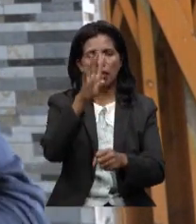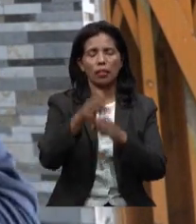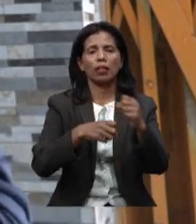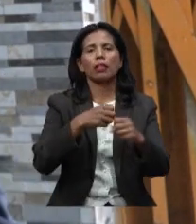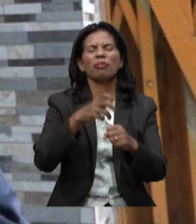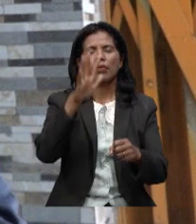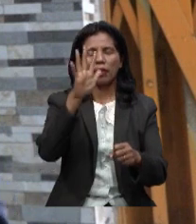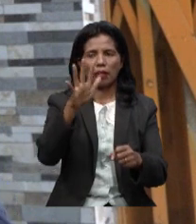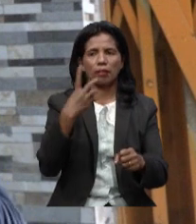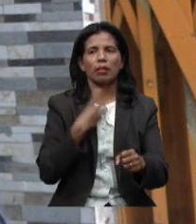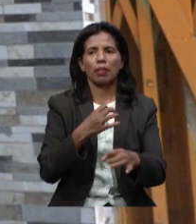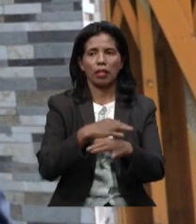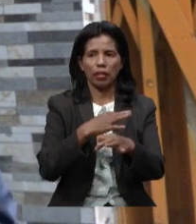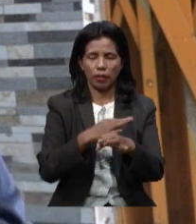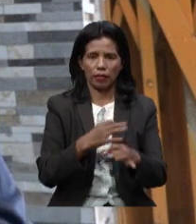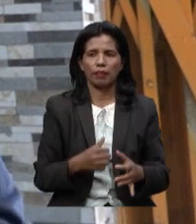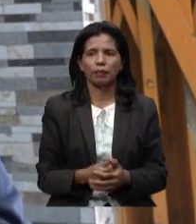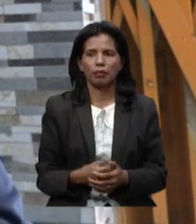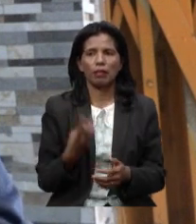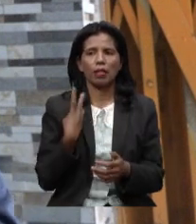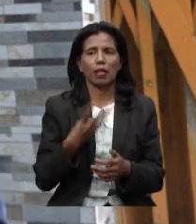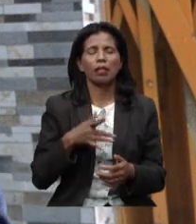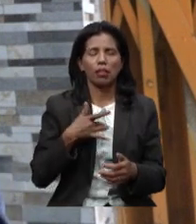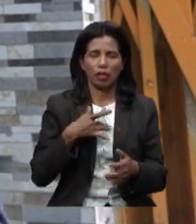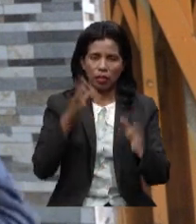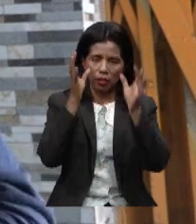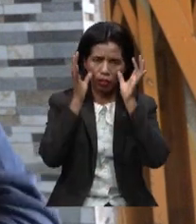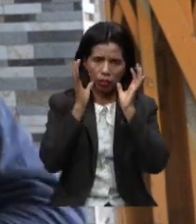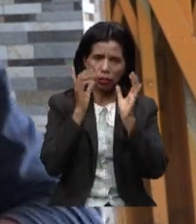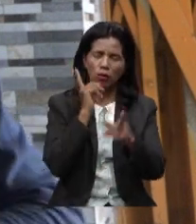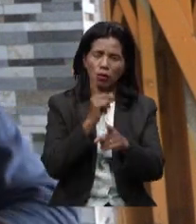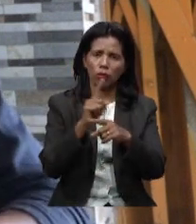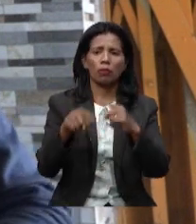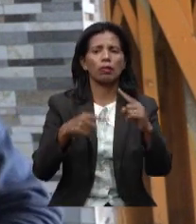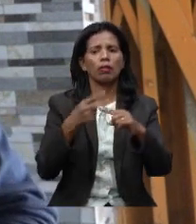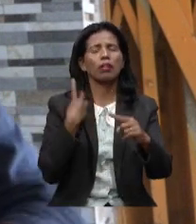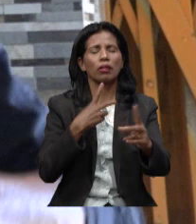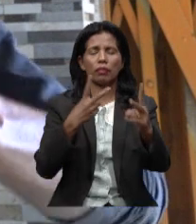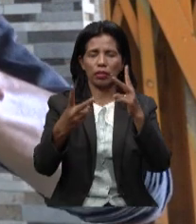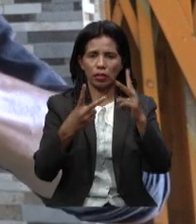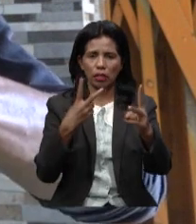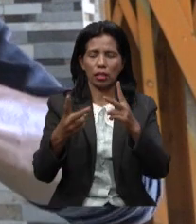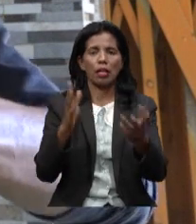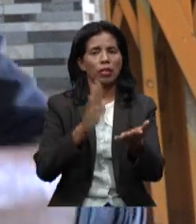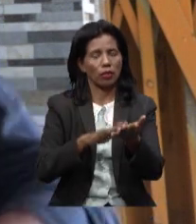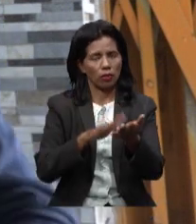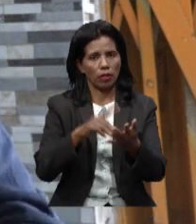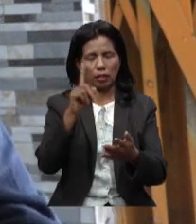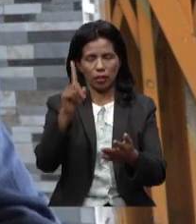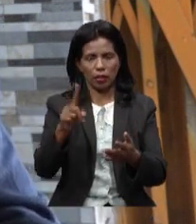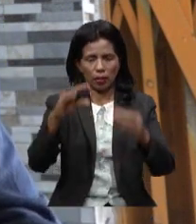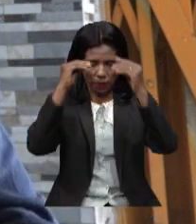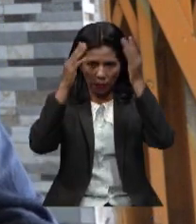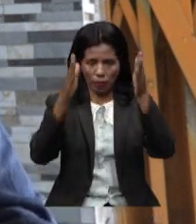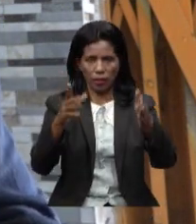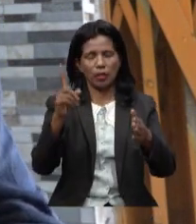hare hadia kondisau ita kondu senti triste tebes bahira ita bae visita skola ida profesornya